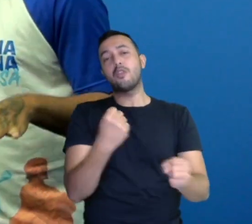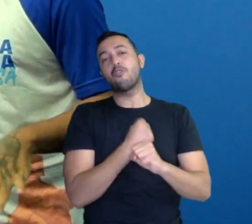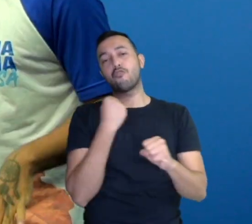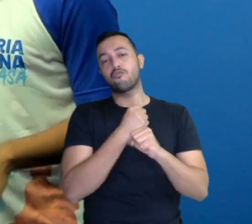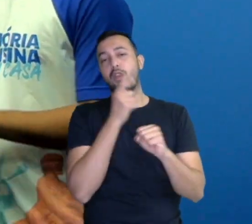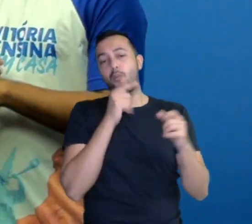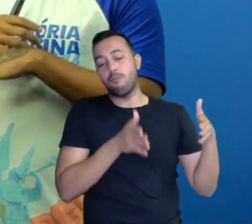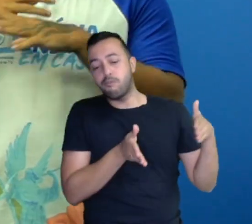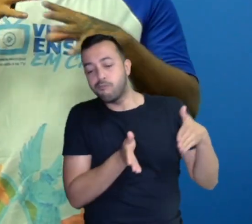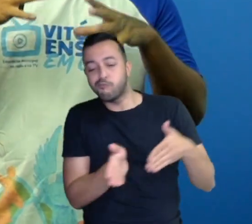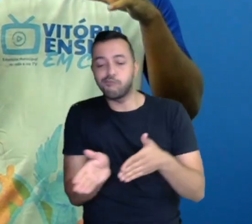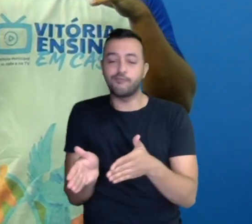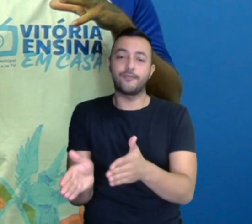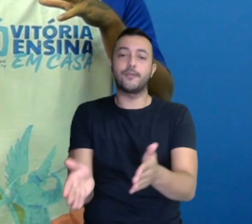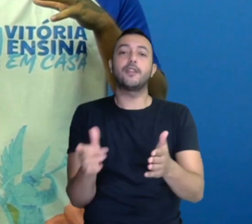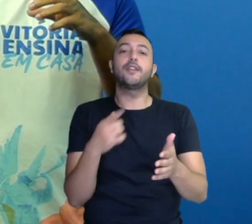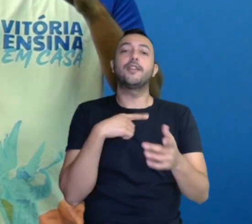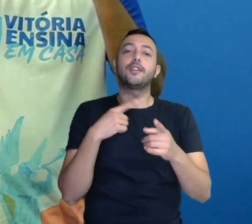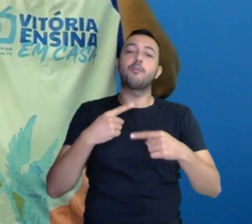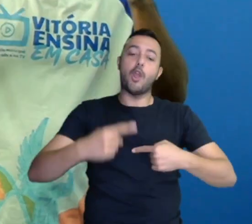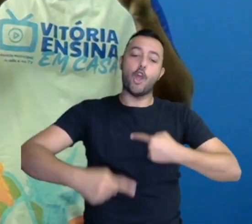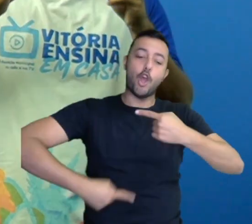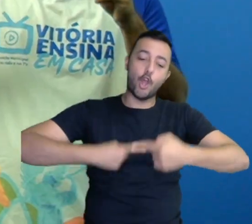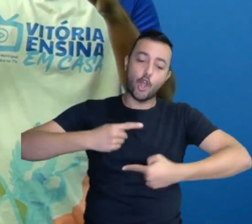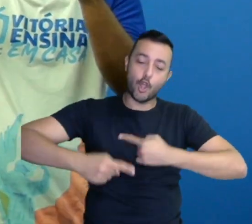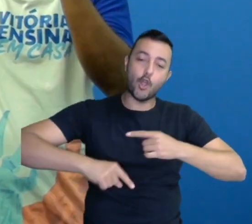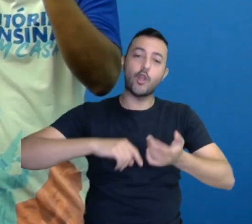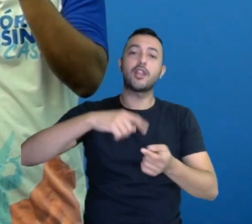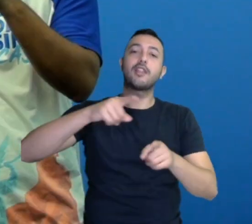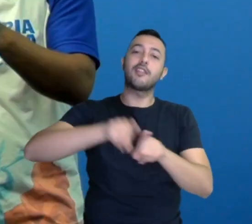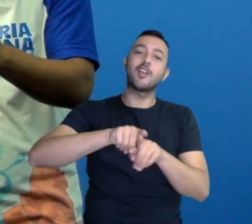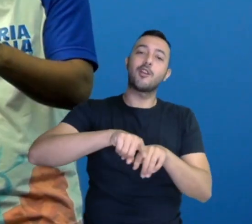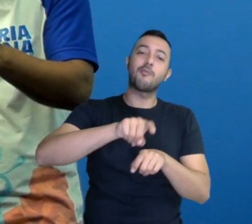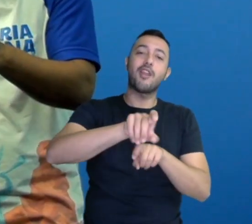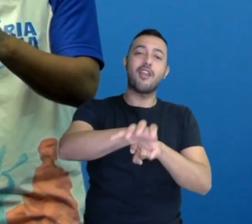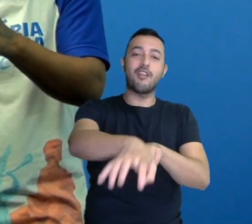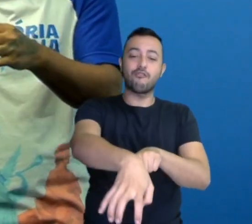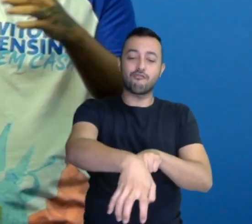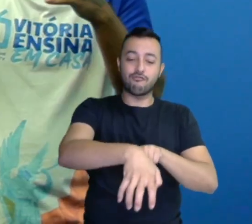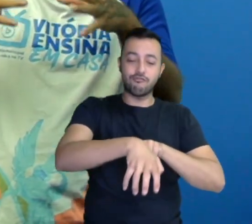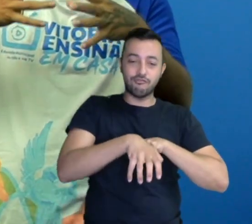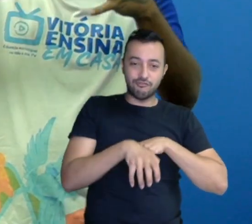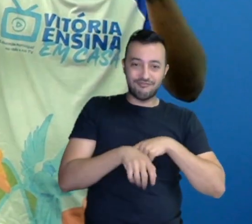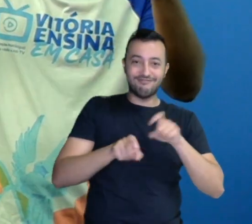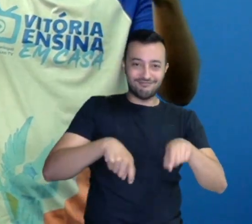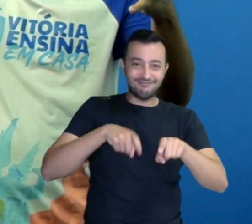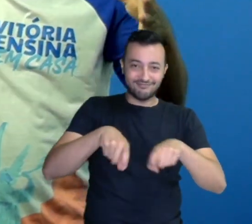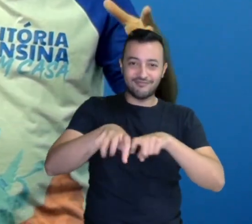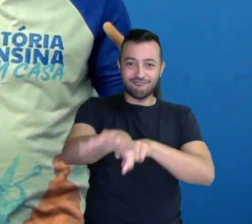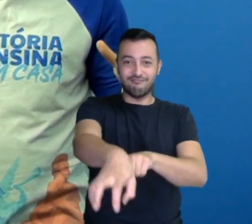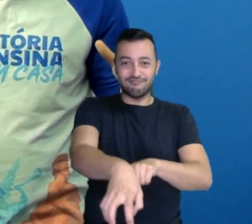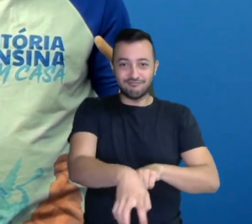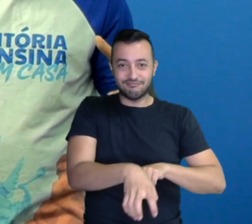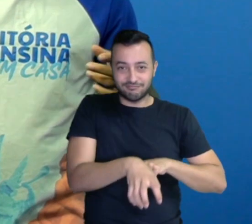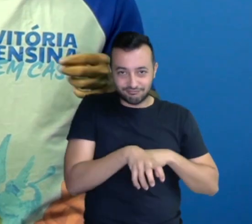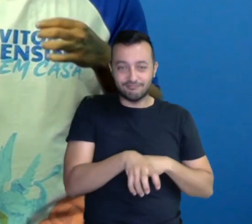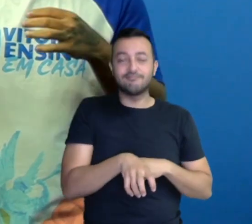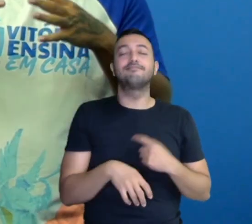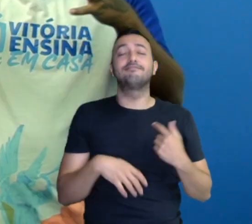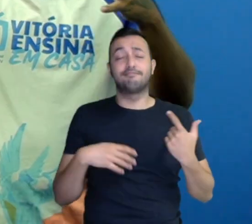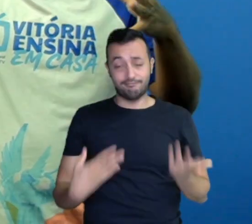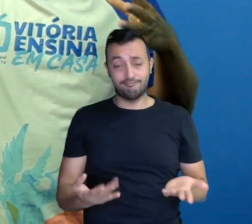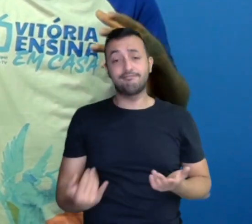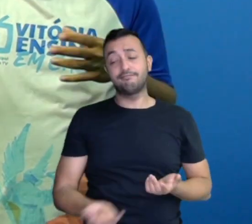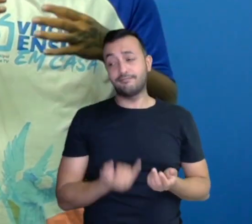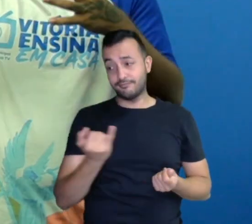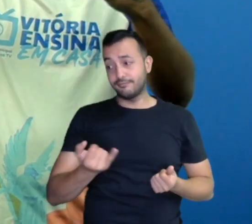de irrigação, a roda e o arado. Isso aí foi extremamente importante, né, para o desenvolvimento da agricultura. Quando